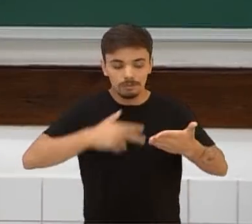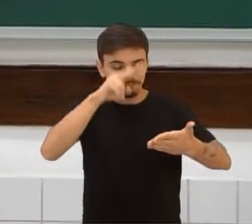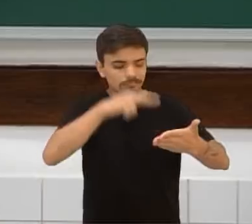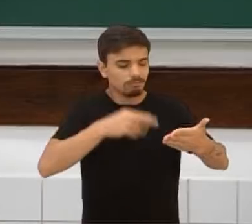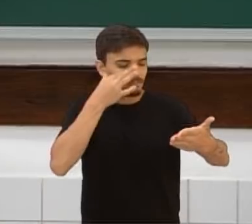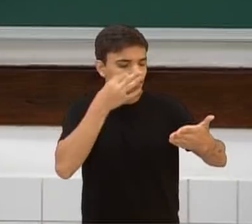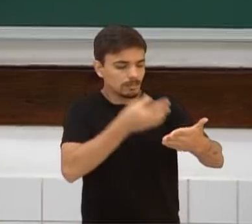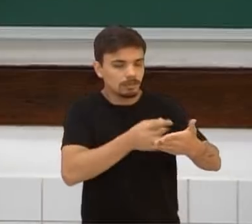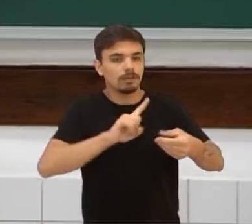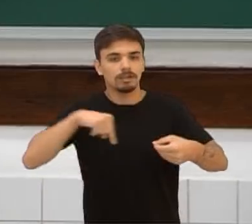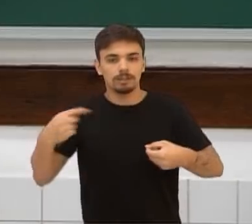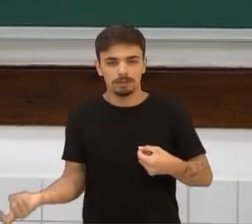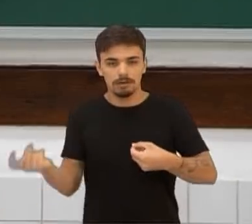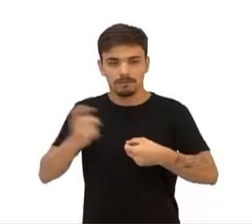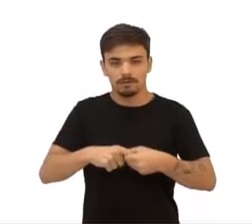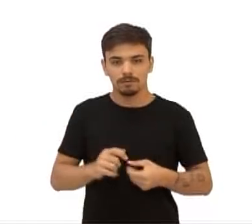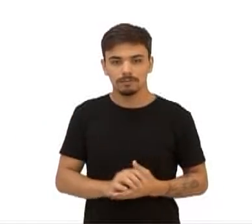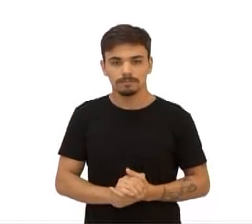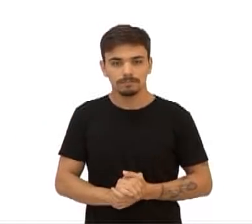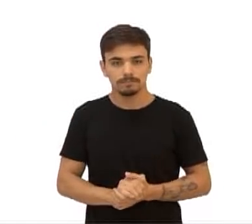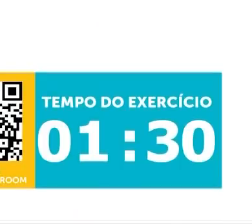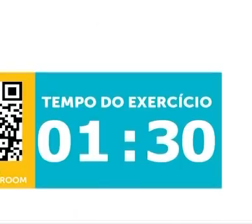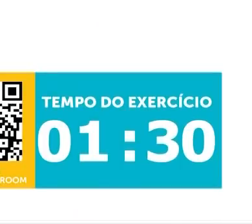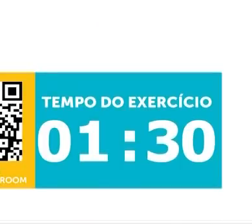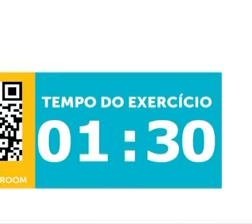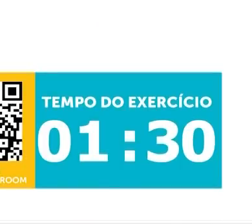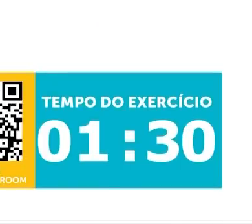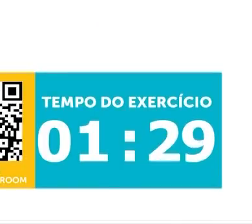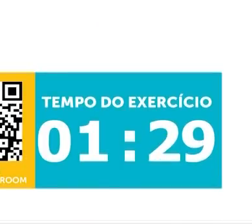com atenção e a gente já retorna.